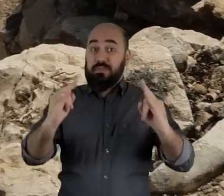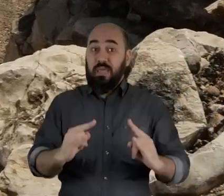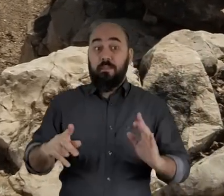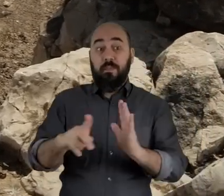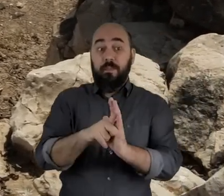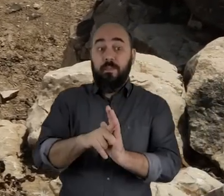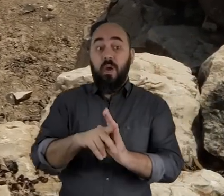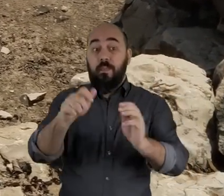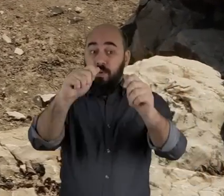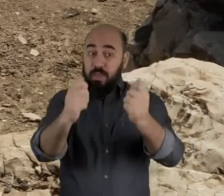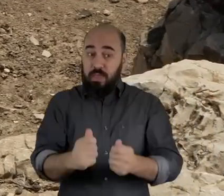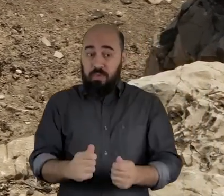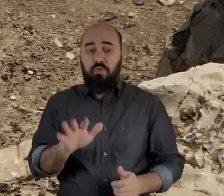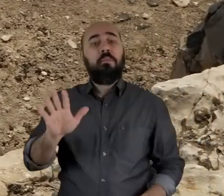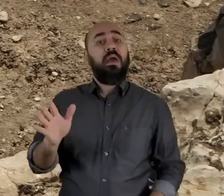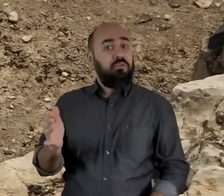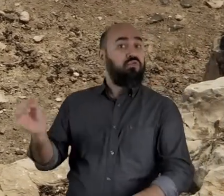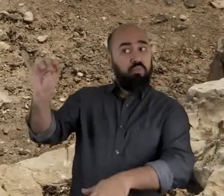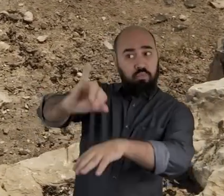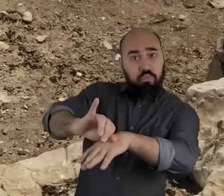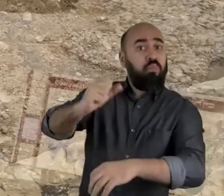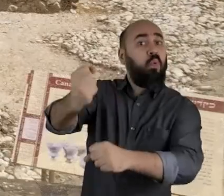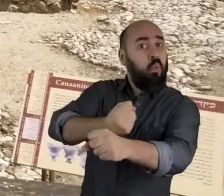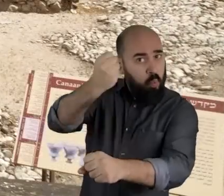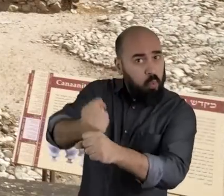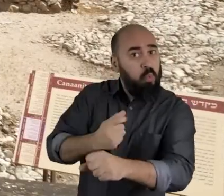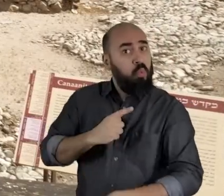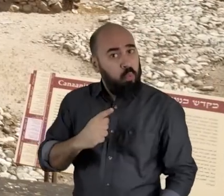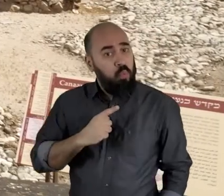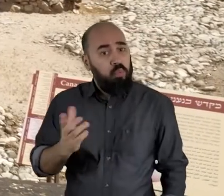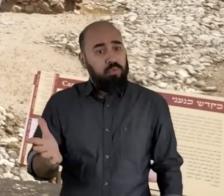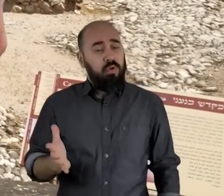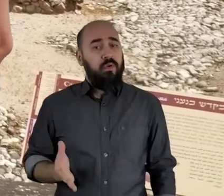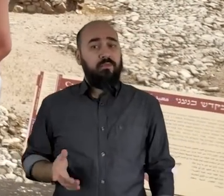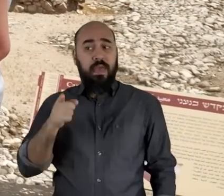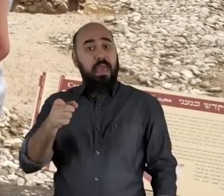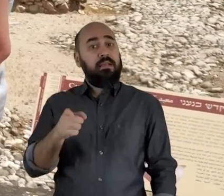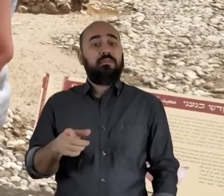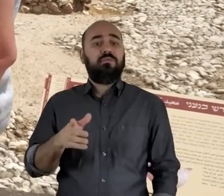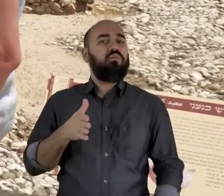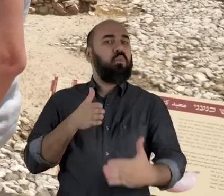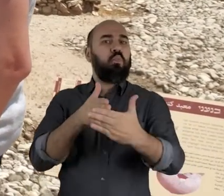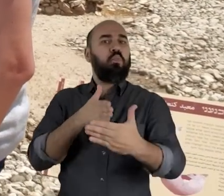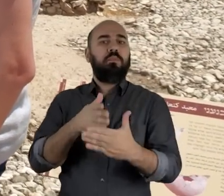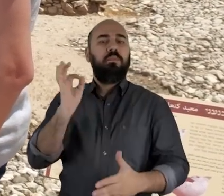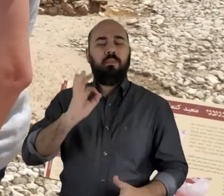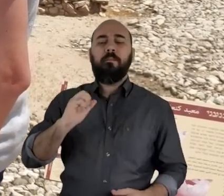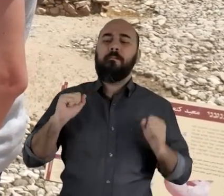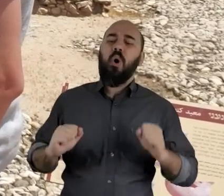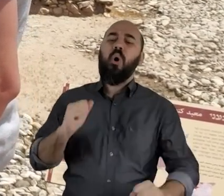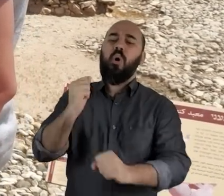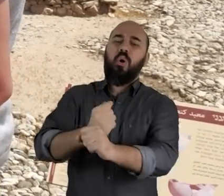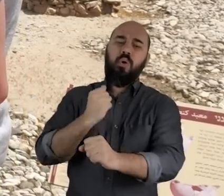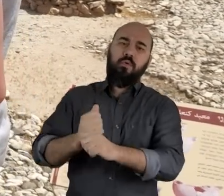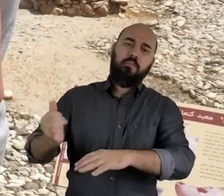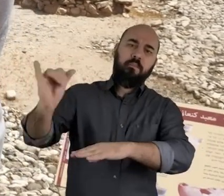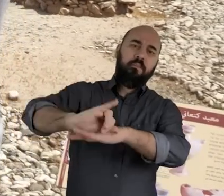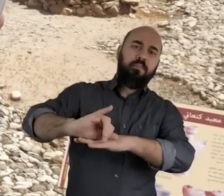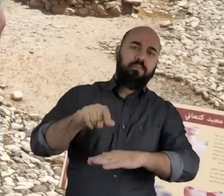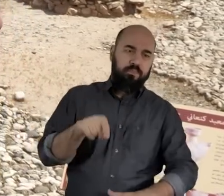construir em cima. Por alguma razão, esse templo aqui, ele não foi obstáculo para que na época de